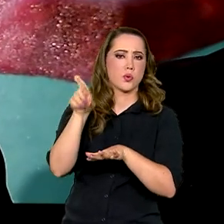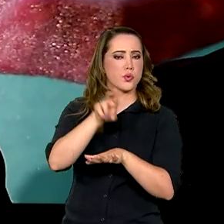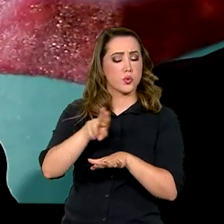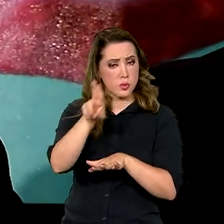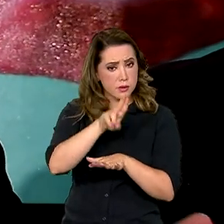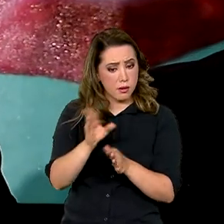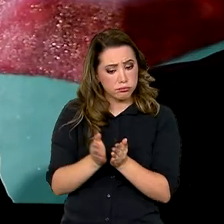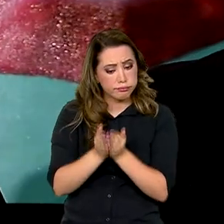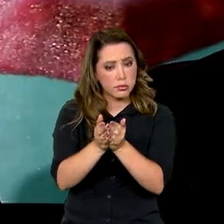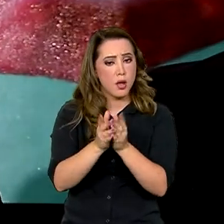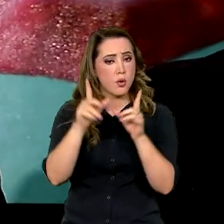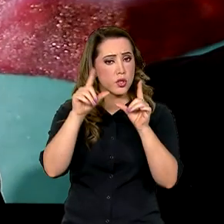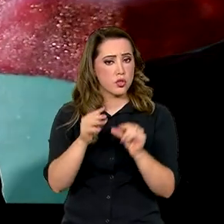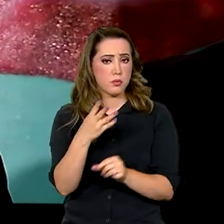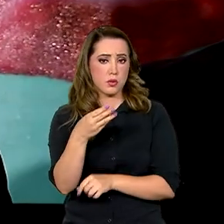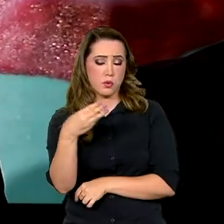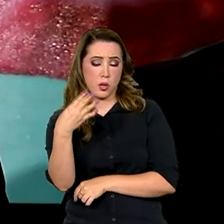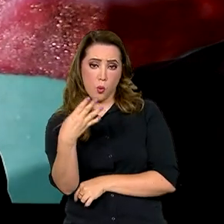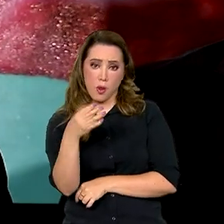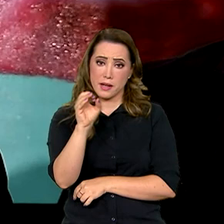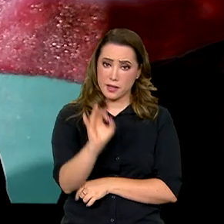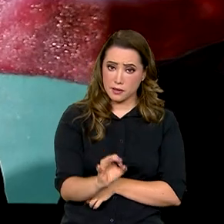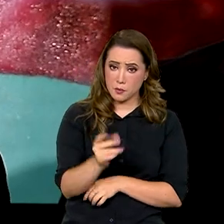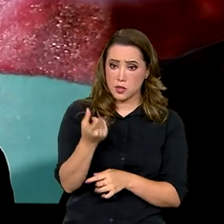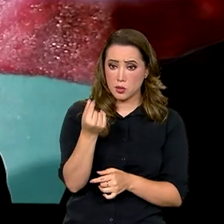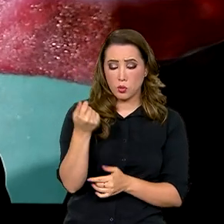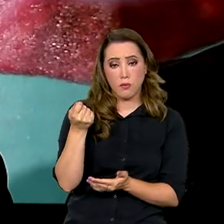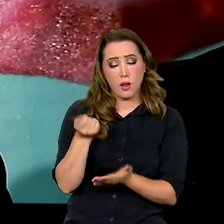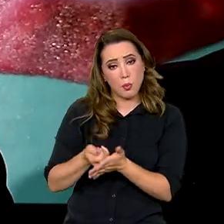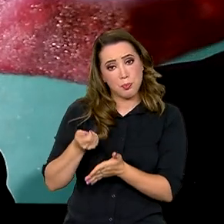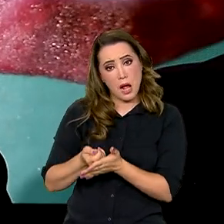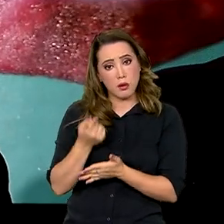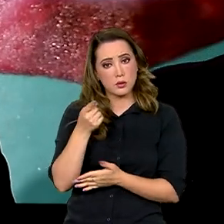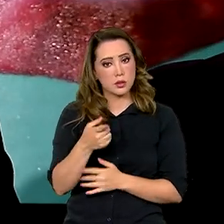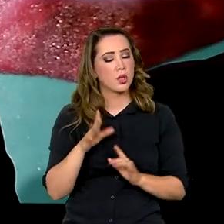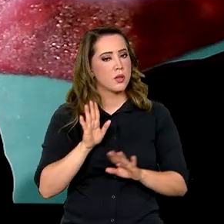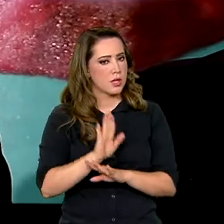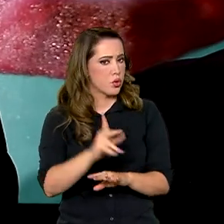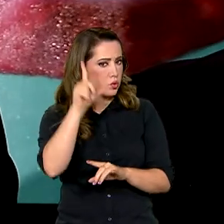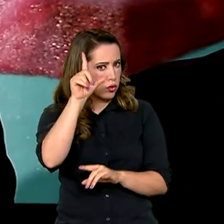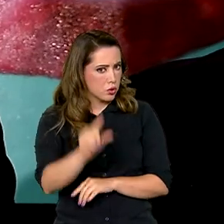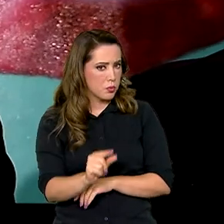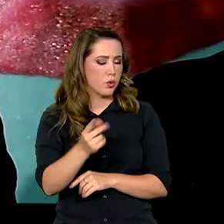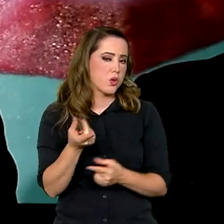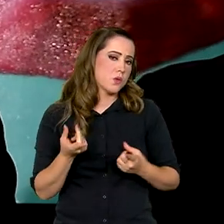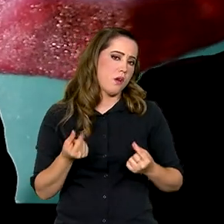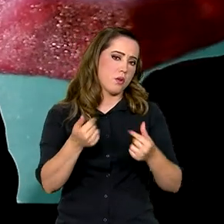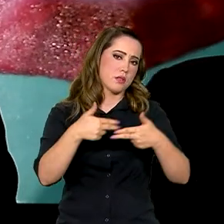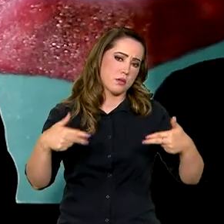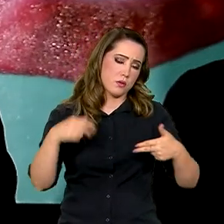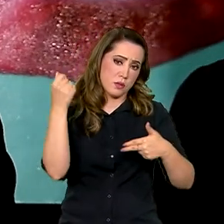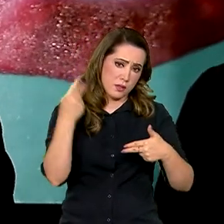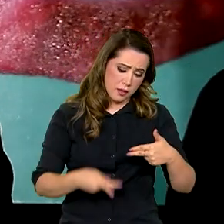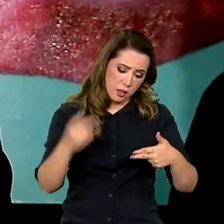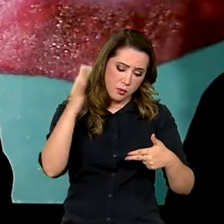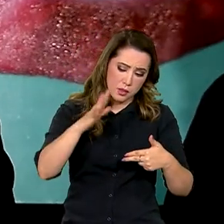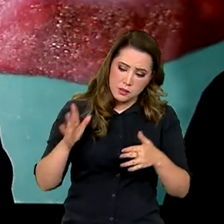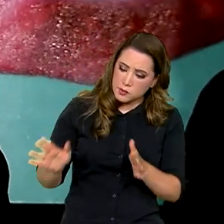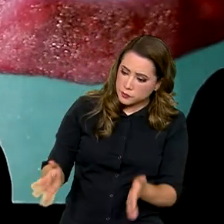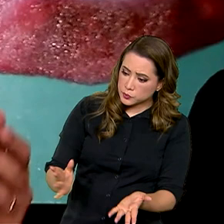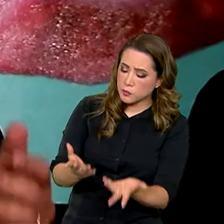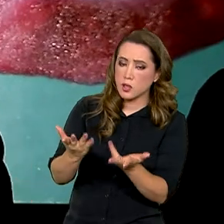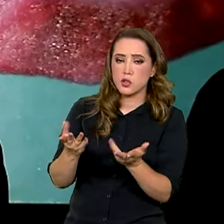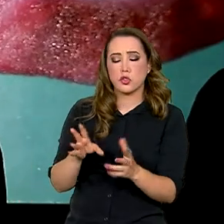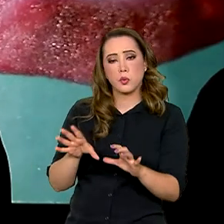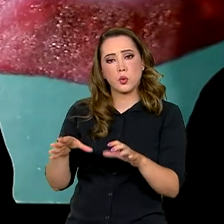40%. Então tudo isso ajuda a reduzir o custo do Brasil e mais do que isso estimular o setor produtivo e quero